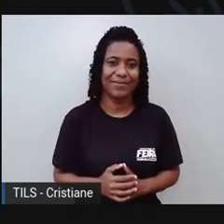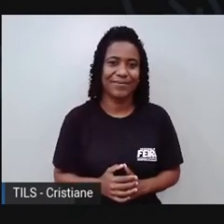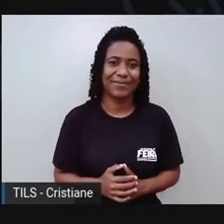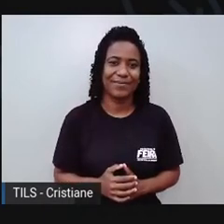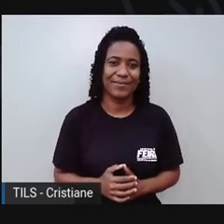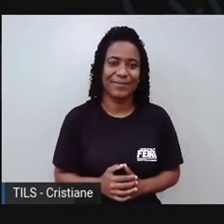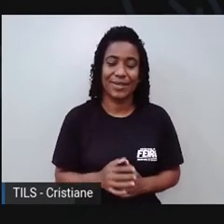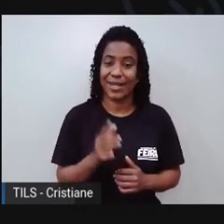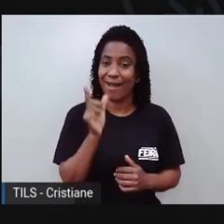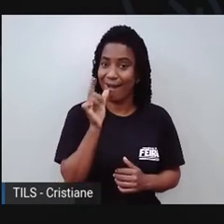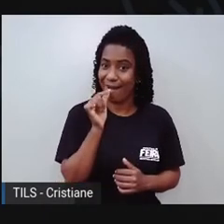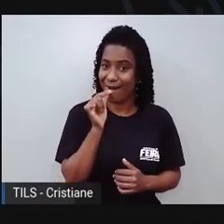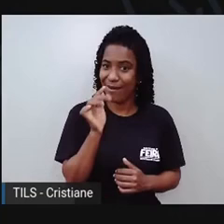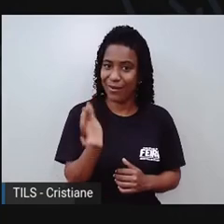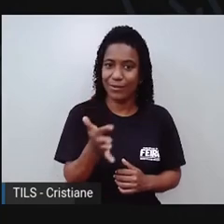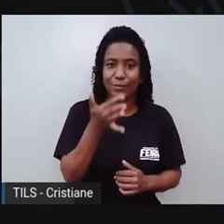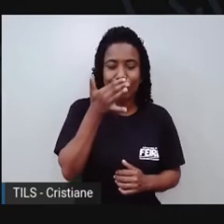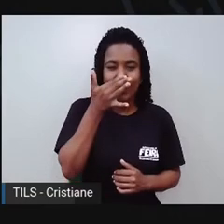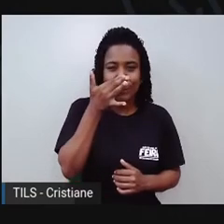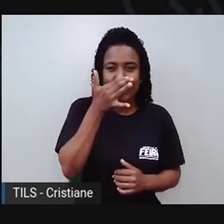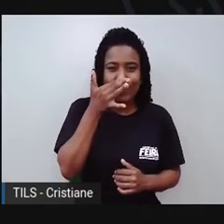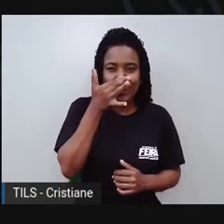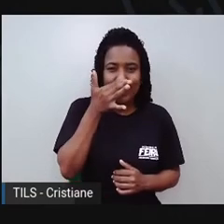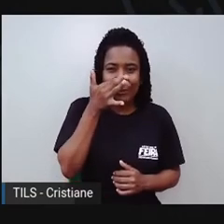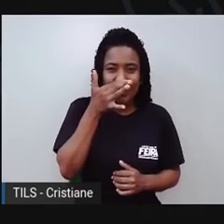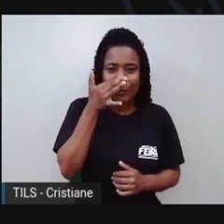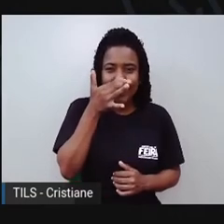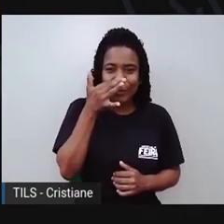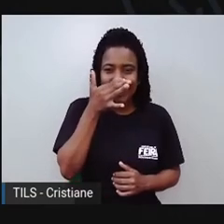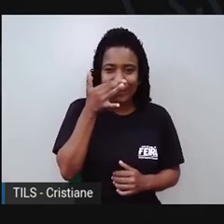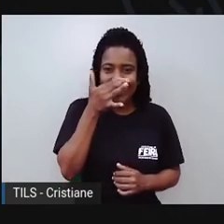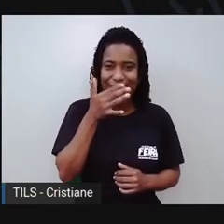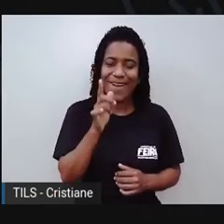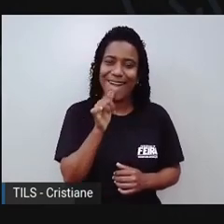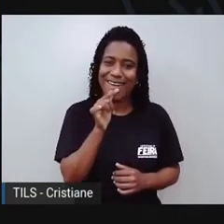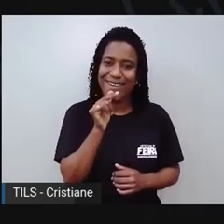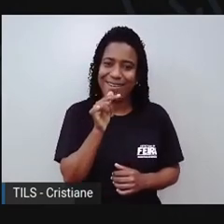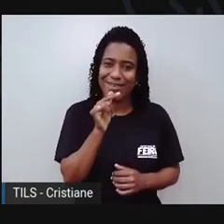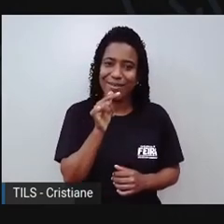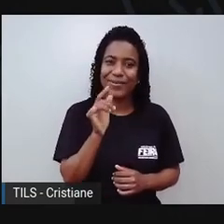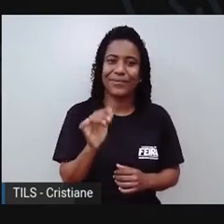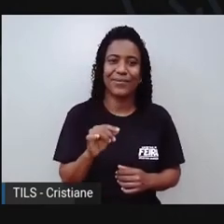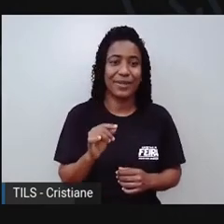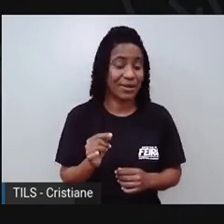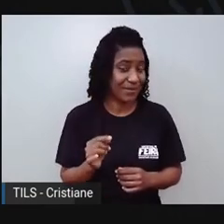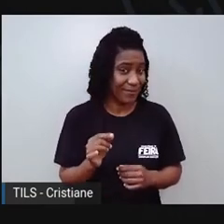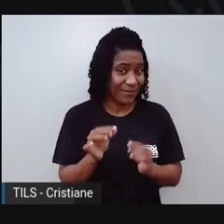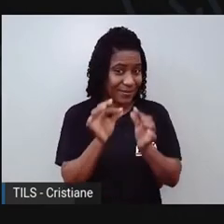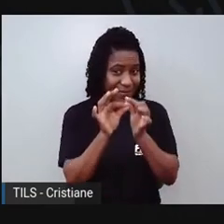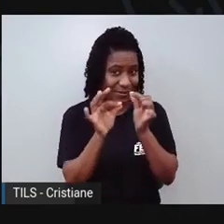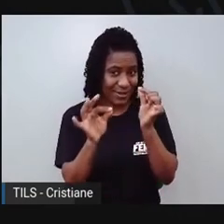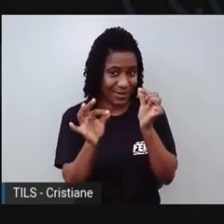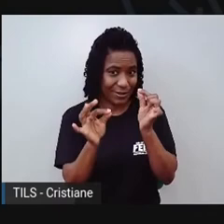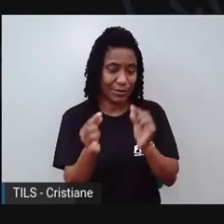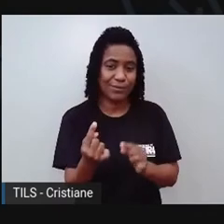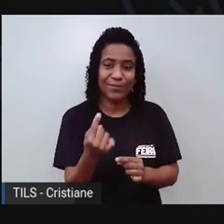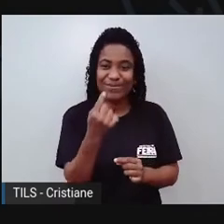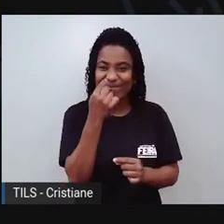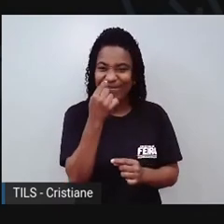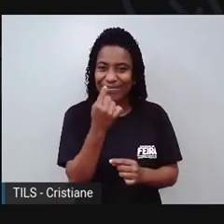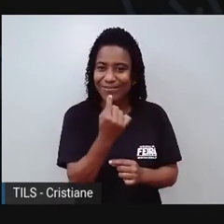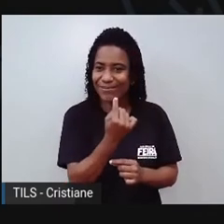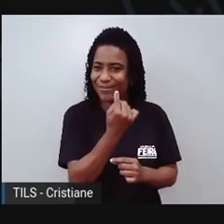Passa uma aguinha para poder ficar bem lisinho. Aí a gente vai fazer dois